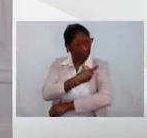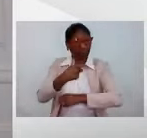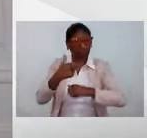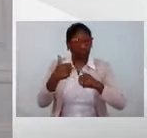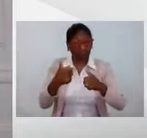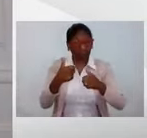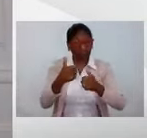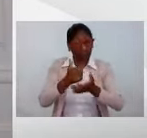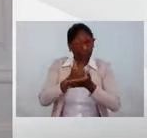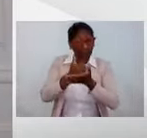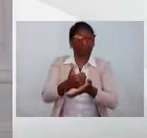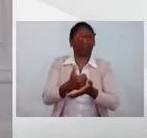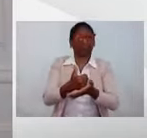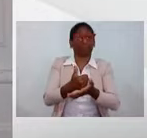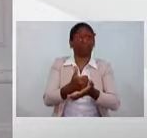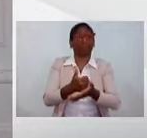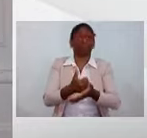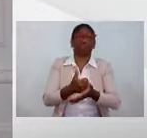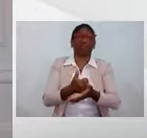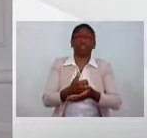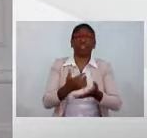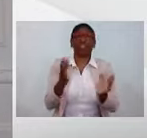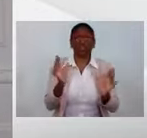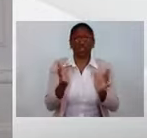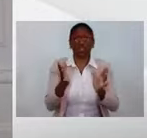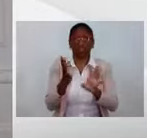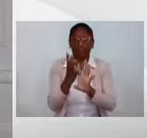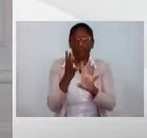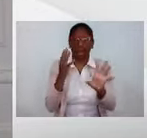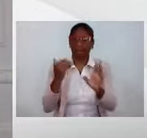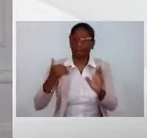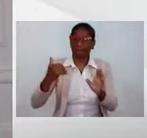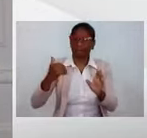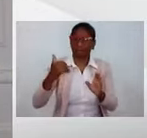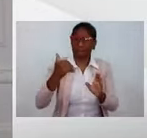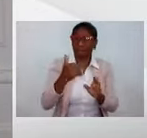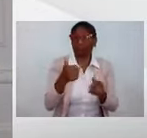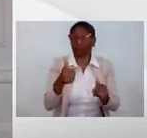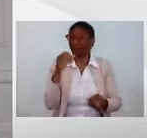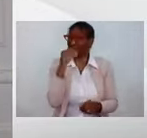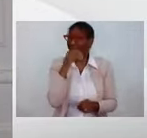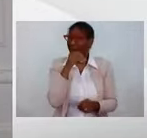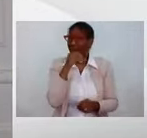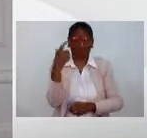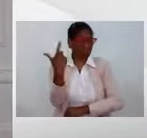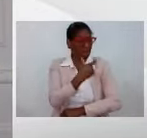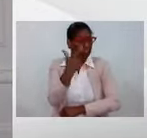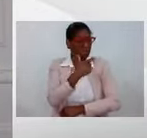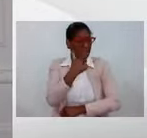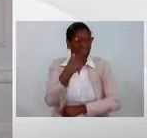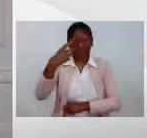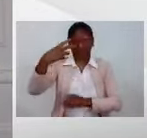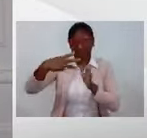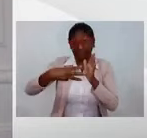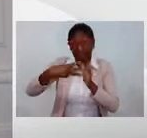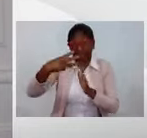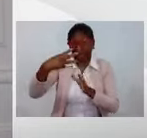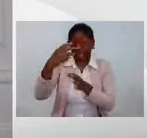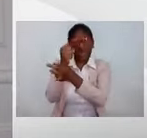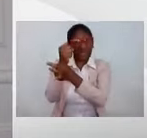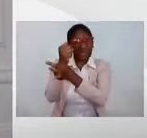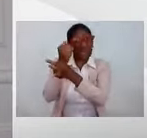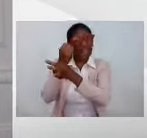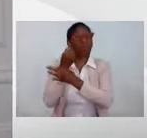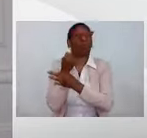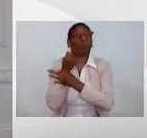reforço, né, que já alcança boa parte da população. É importante que a gente avance mais rapidamente nessa dose de reforço, que dá